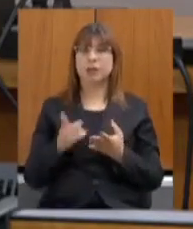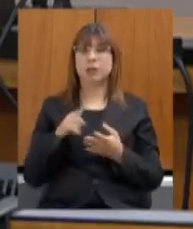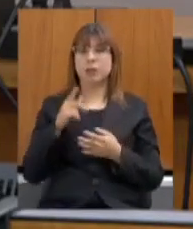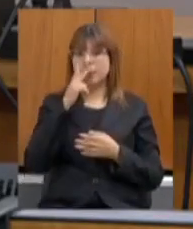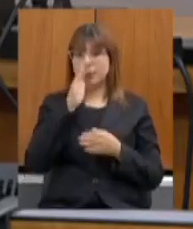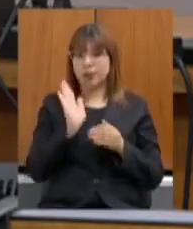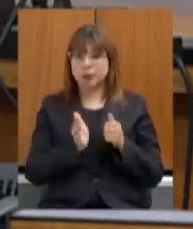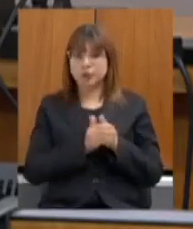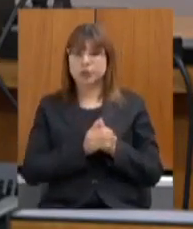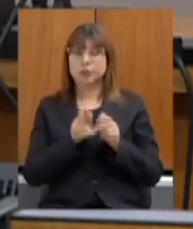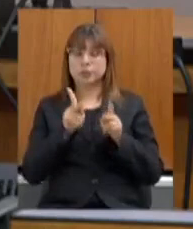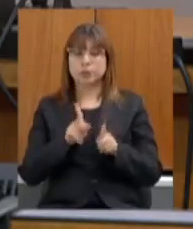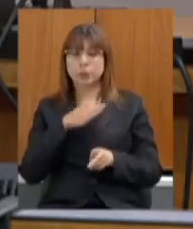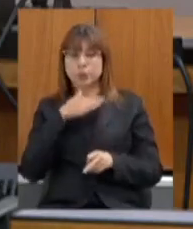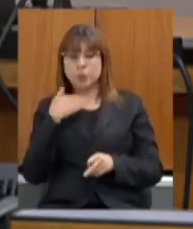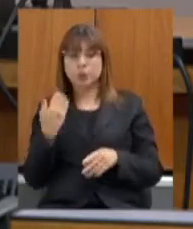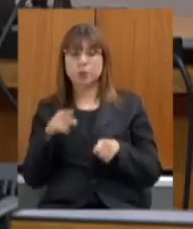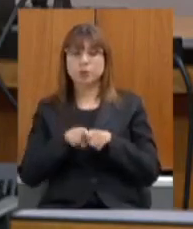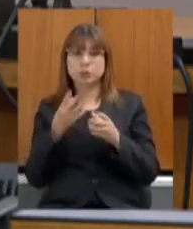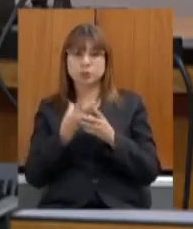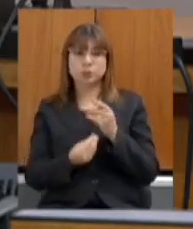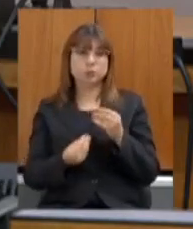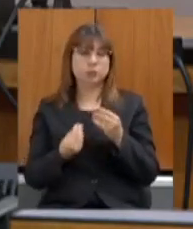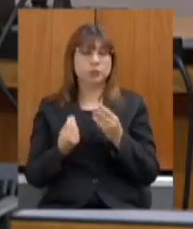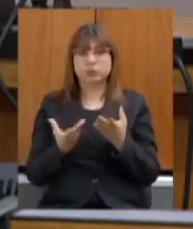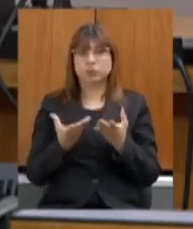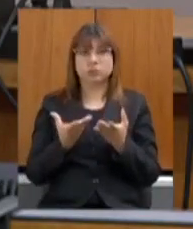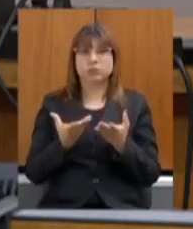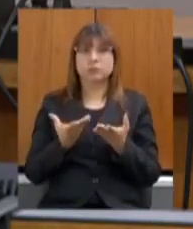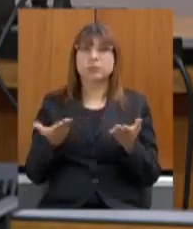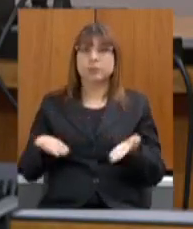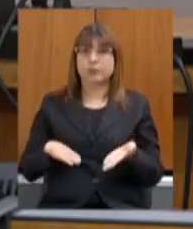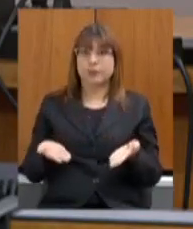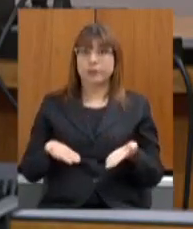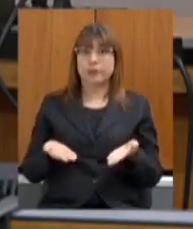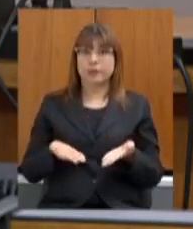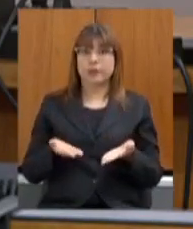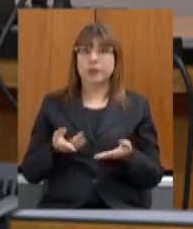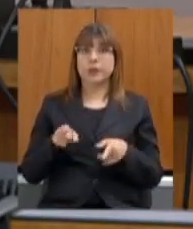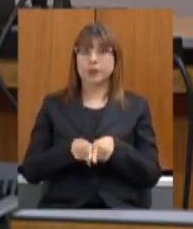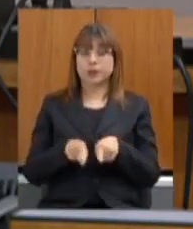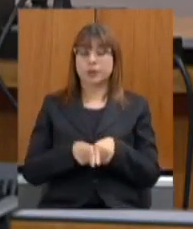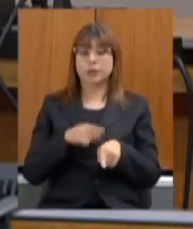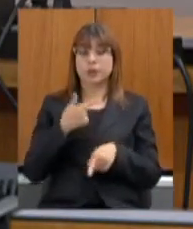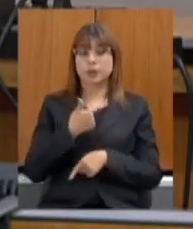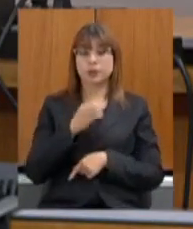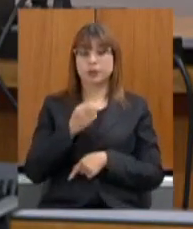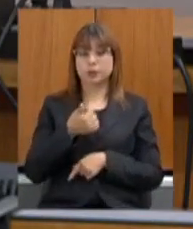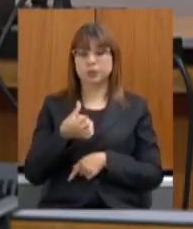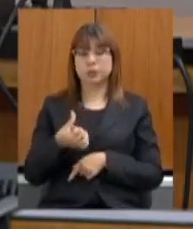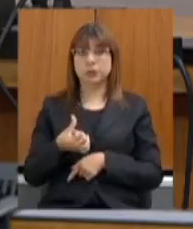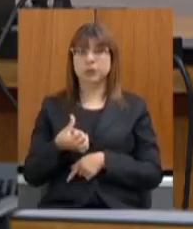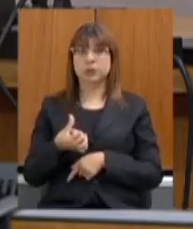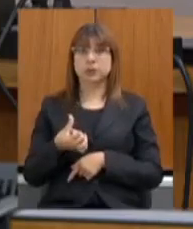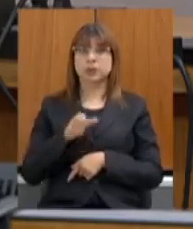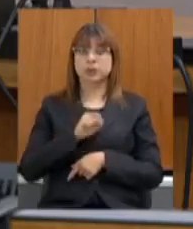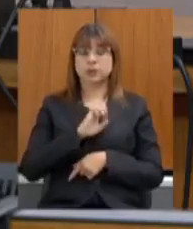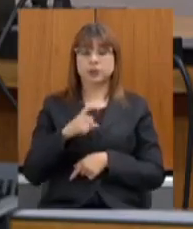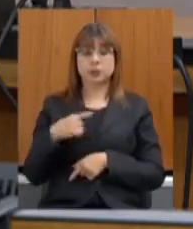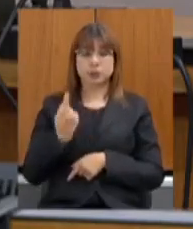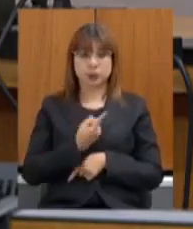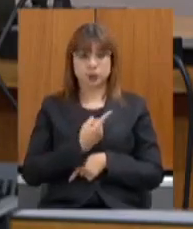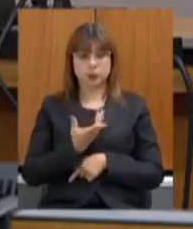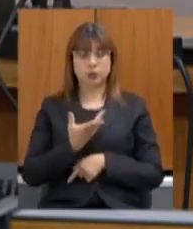tapete os mortos e desaparecidos e ficou por isso mesmo. Agora, num golpe parlamentar em 2016, se nós, brasileiros e